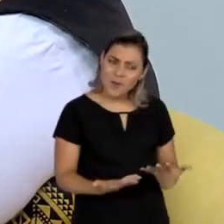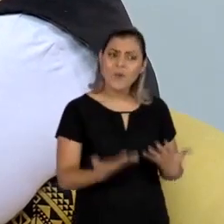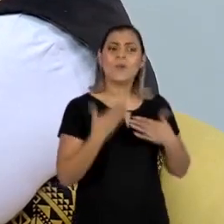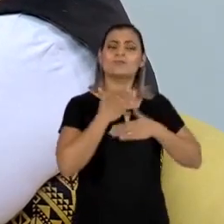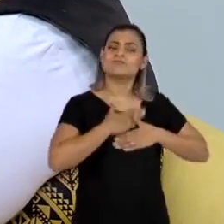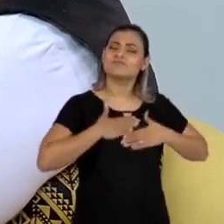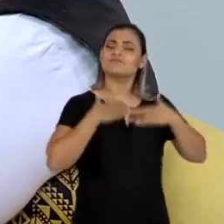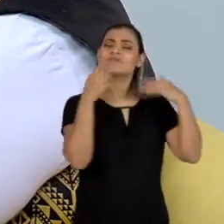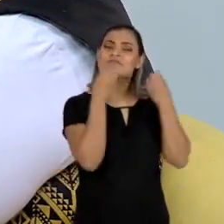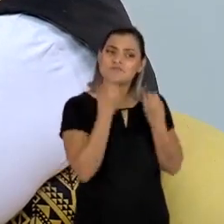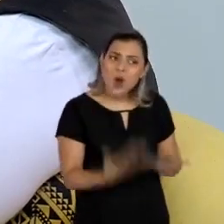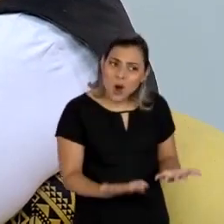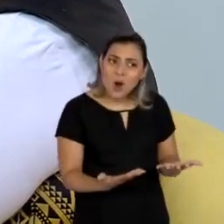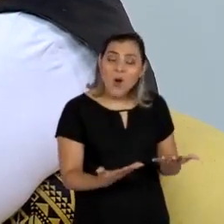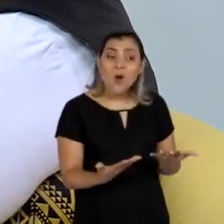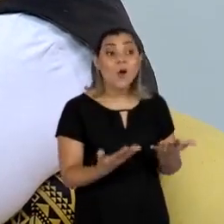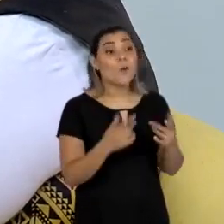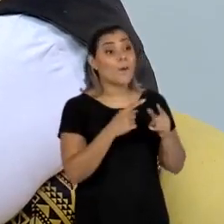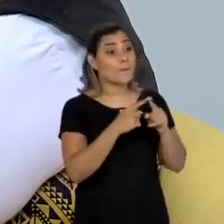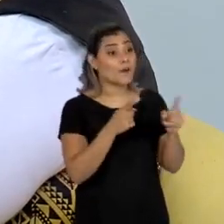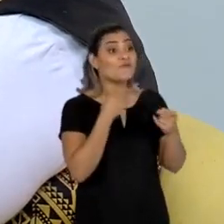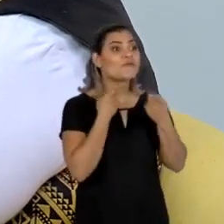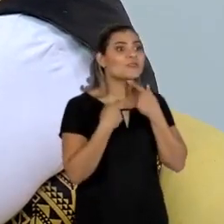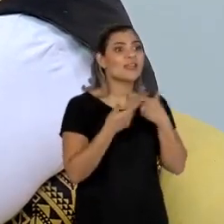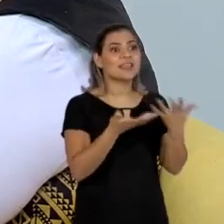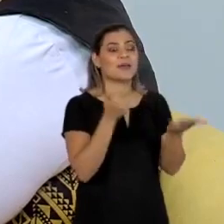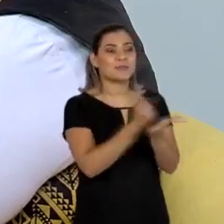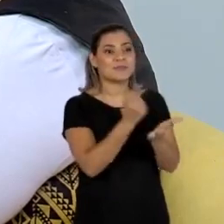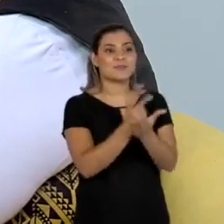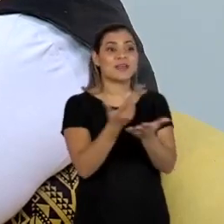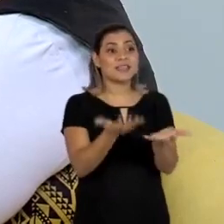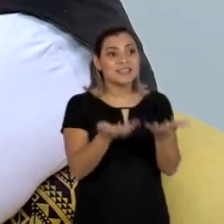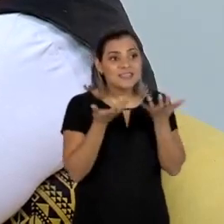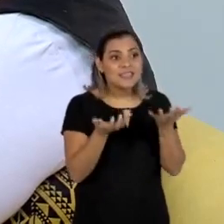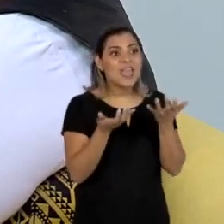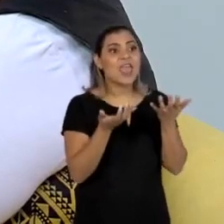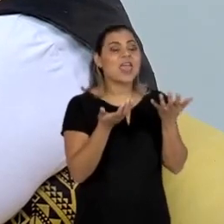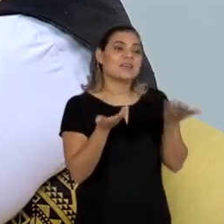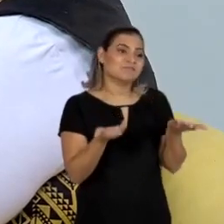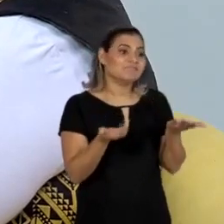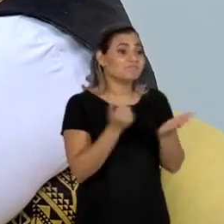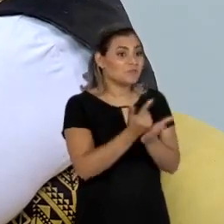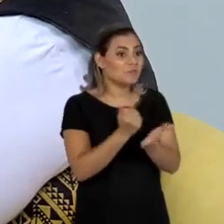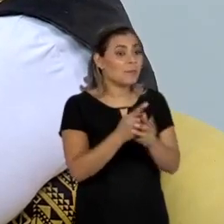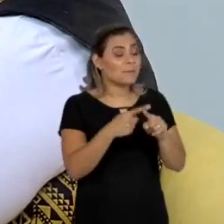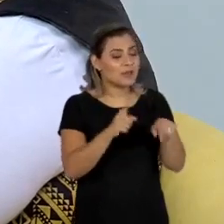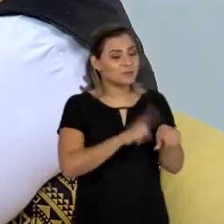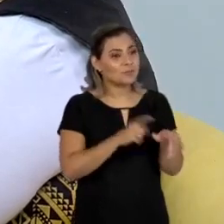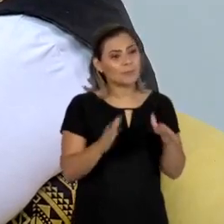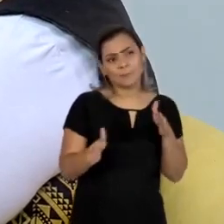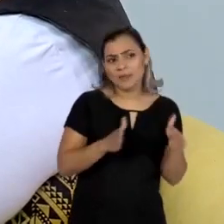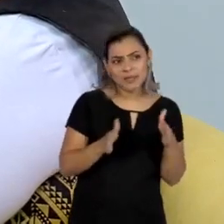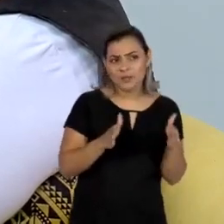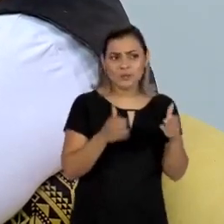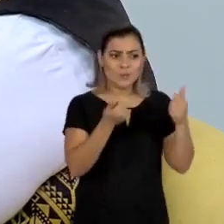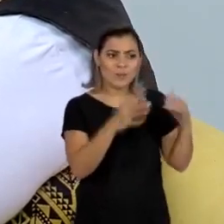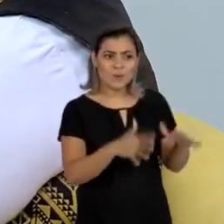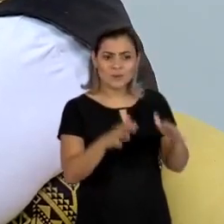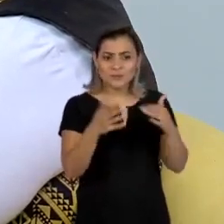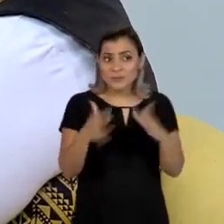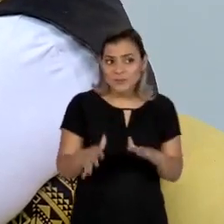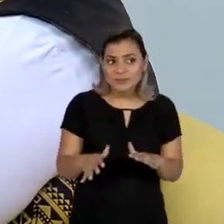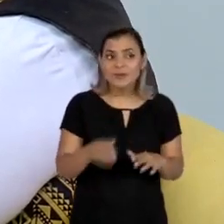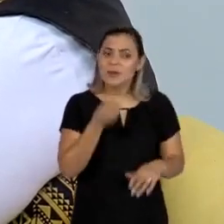né? As pessoas têm essa vontade de consumir coisas específicas e uma época de ofertas é